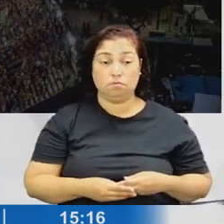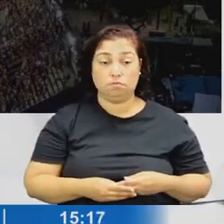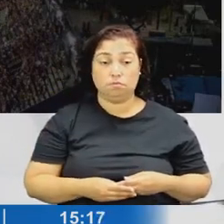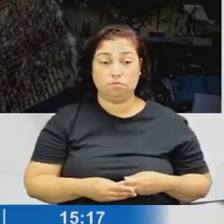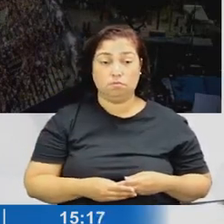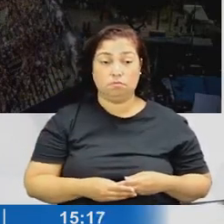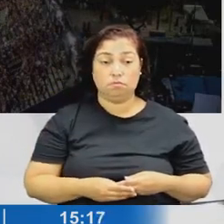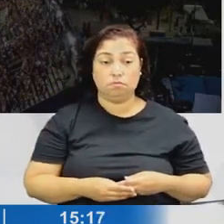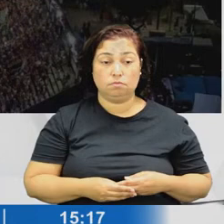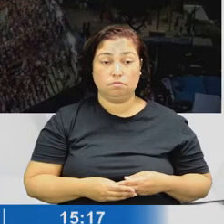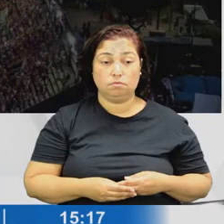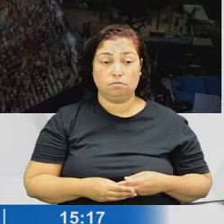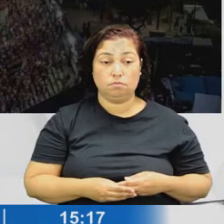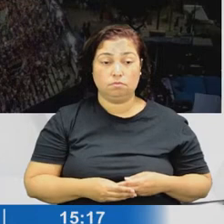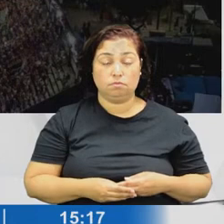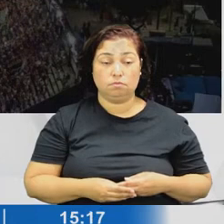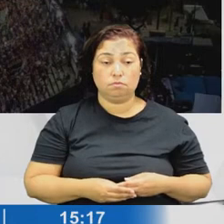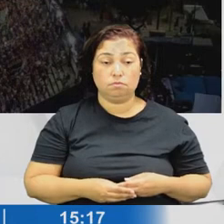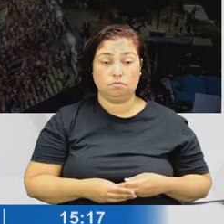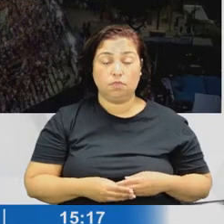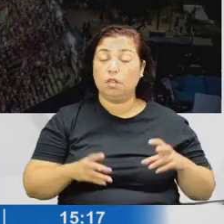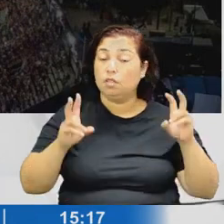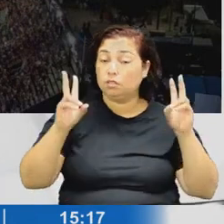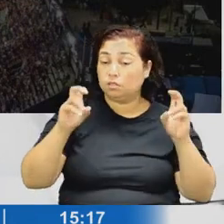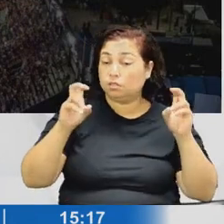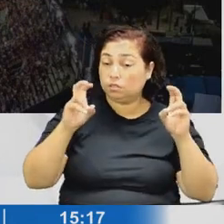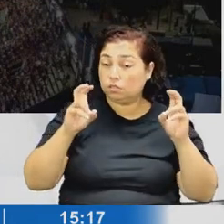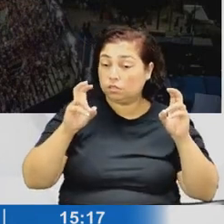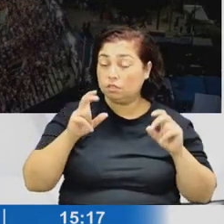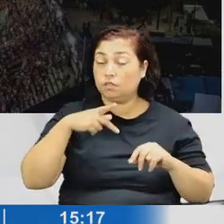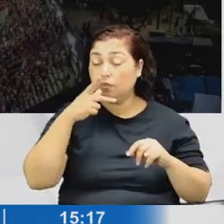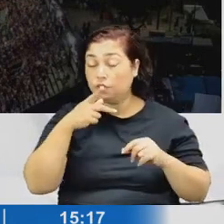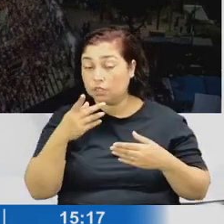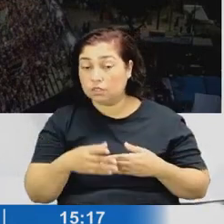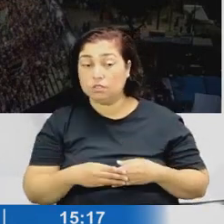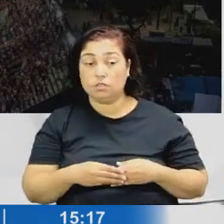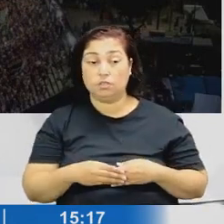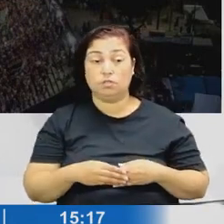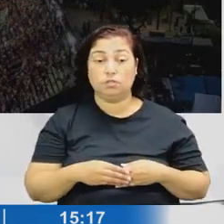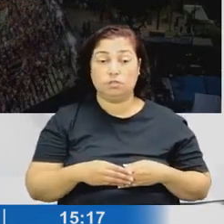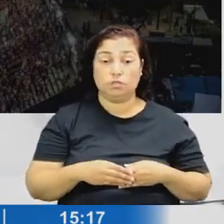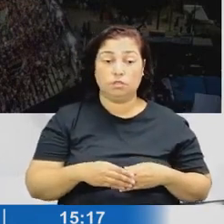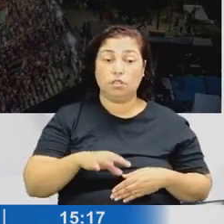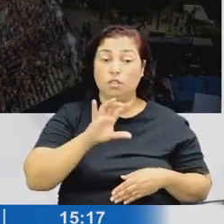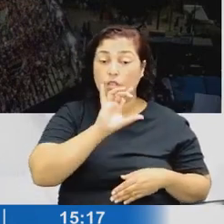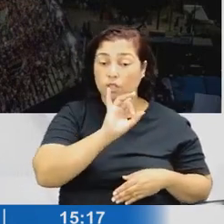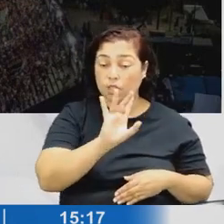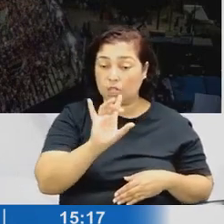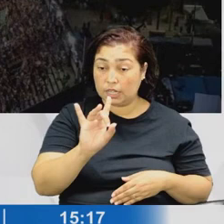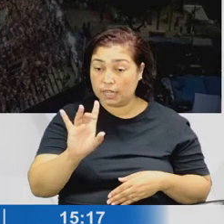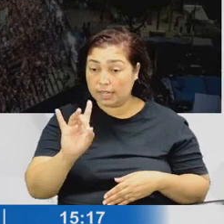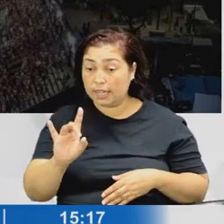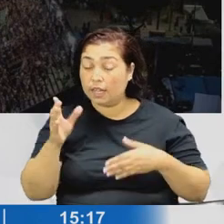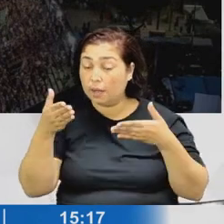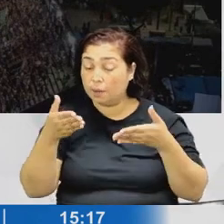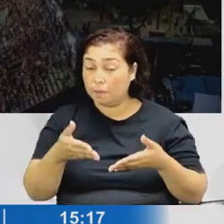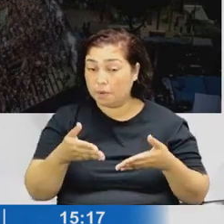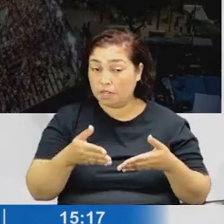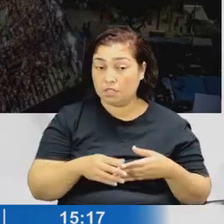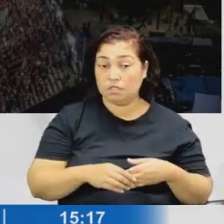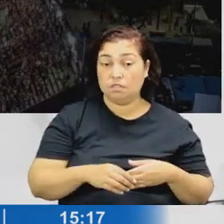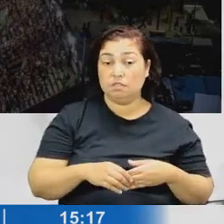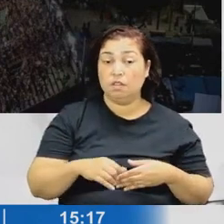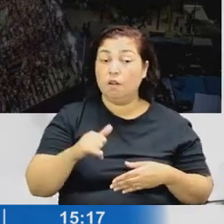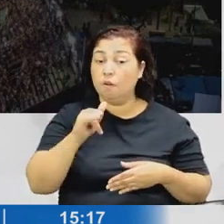MST sei lá vai pegando as coisas lá a questão do racismo é muito forte cada parte dessa é um carro